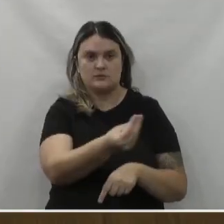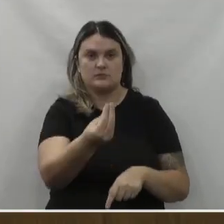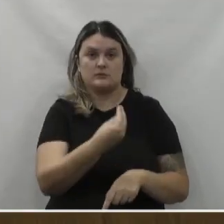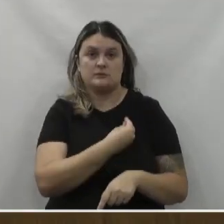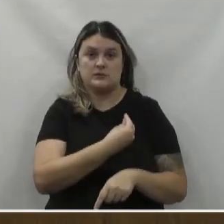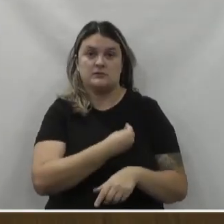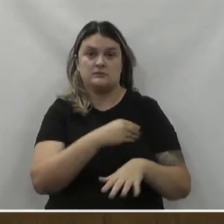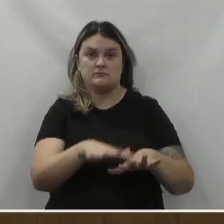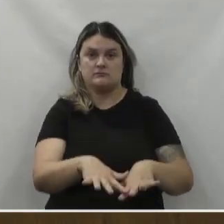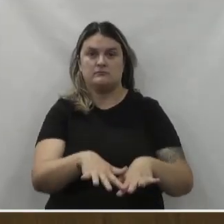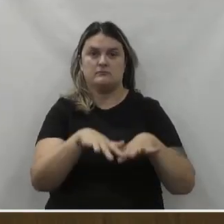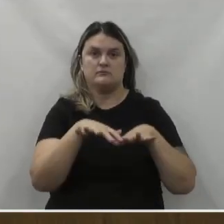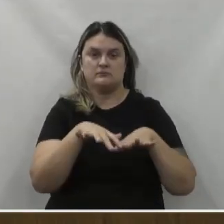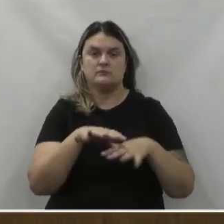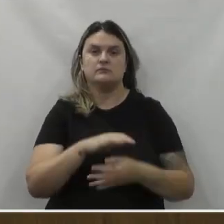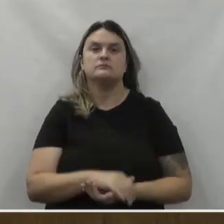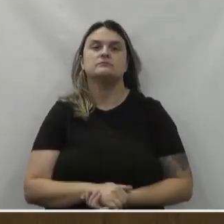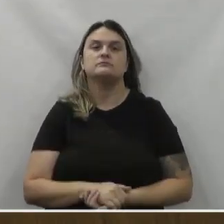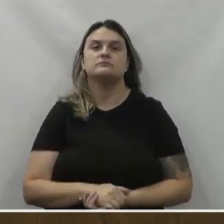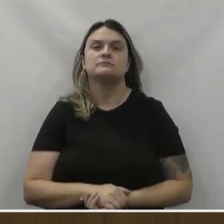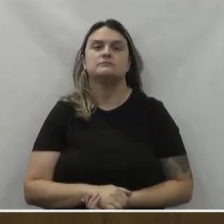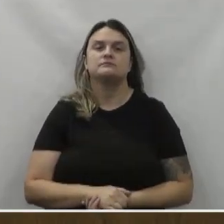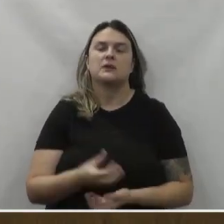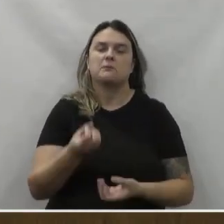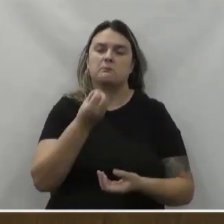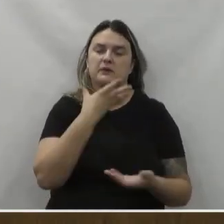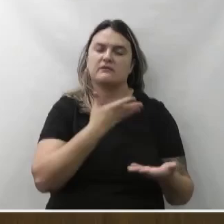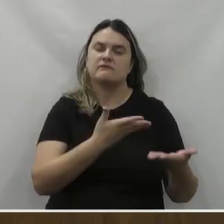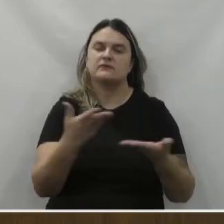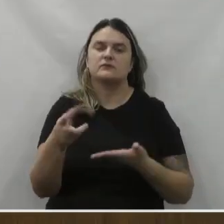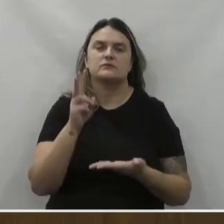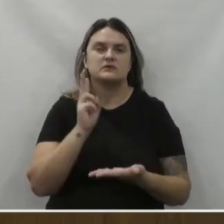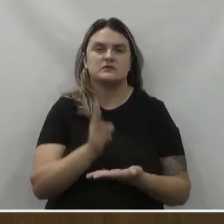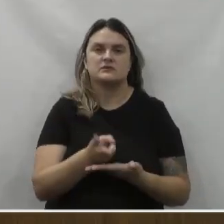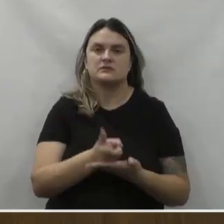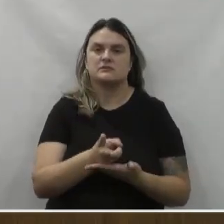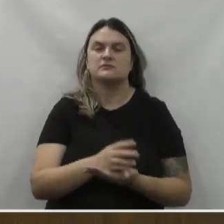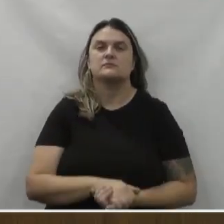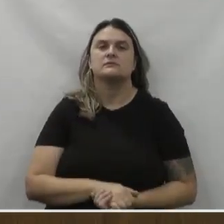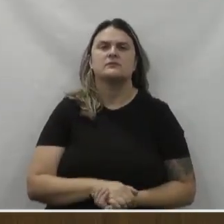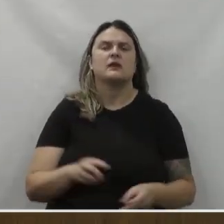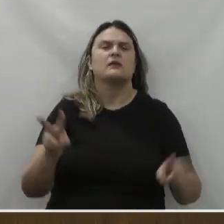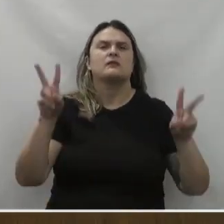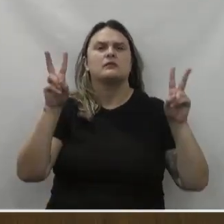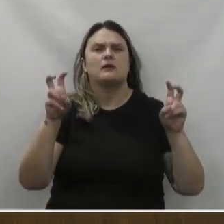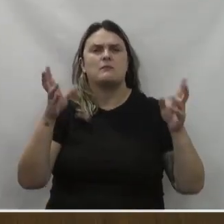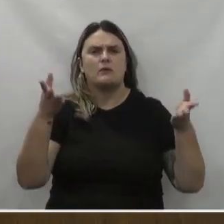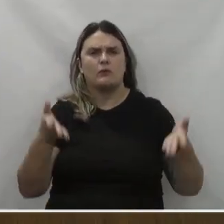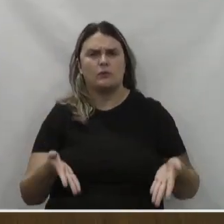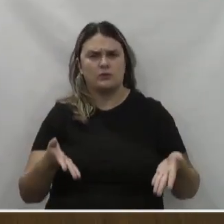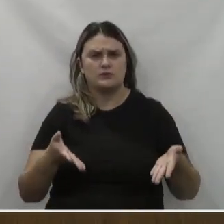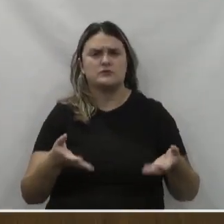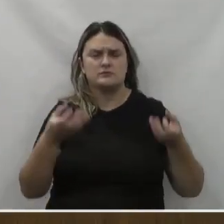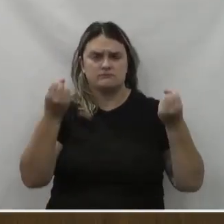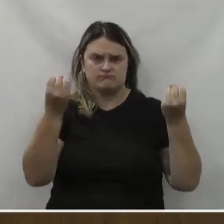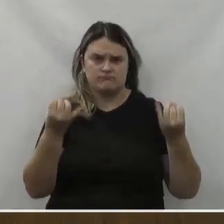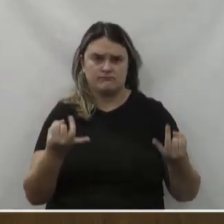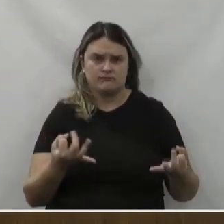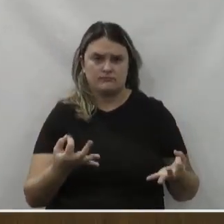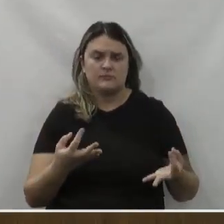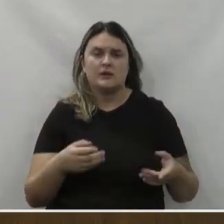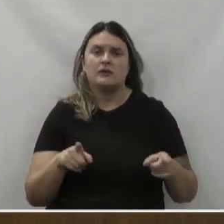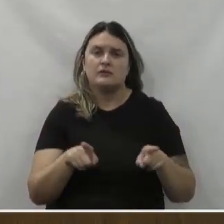munícipes que nos acompanham. Sejam muito bem-vindos, sempre. O assunto que me traz hoje à tribuna